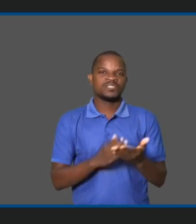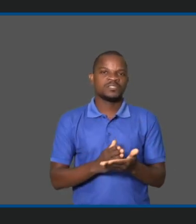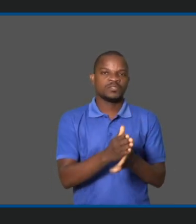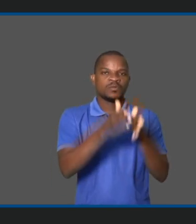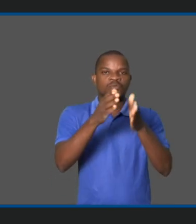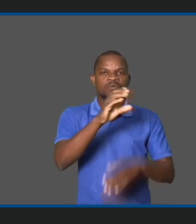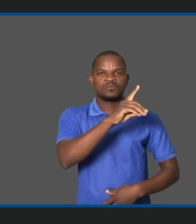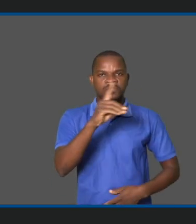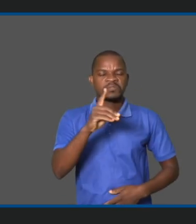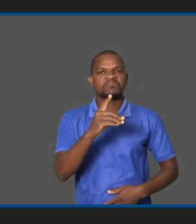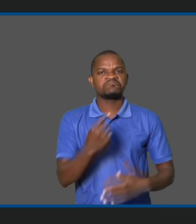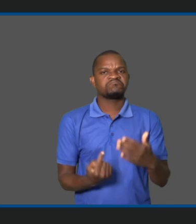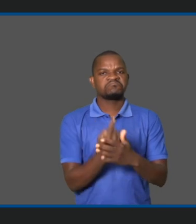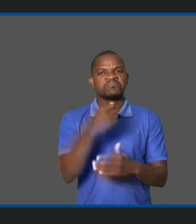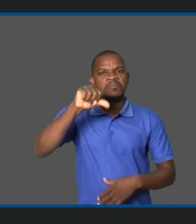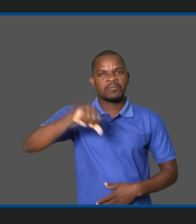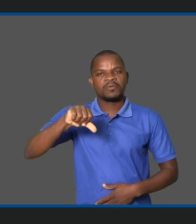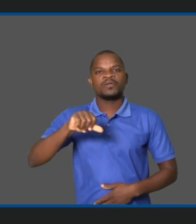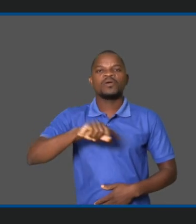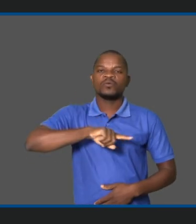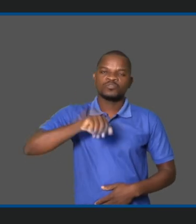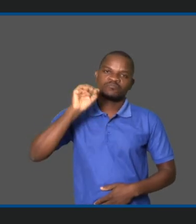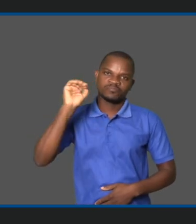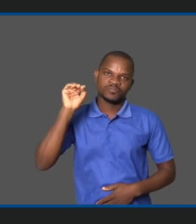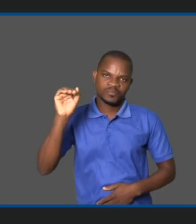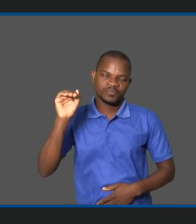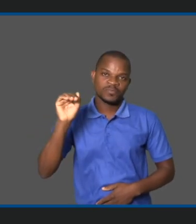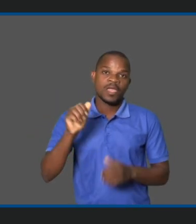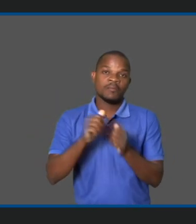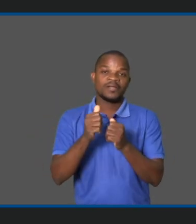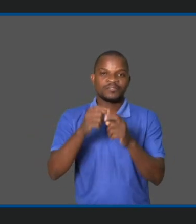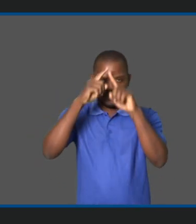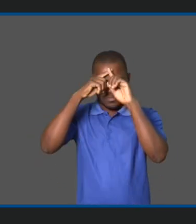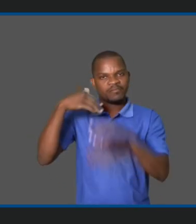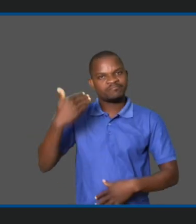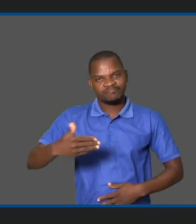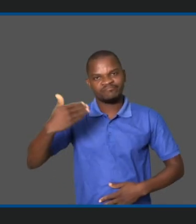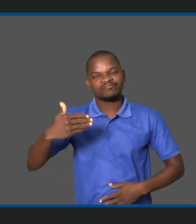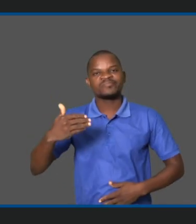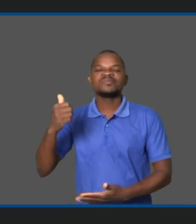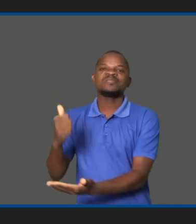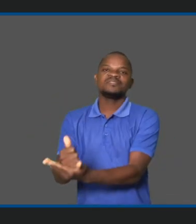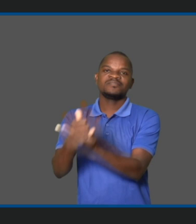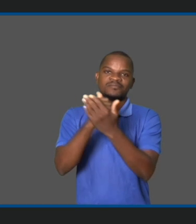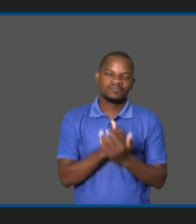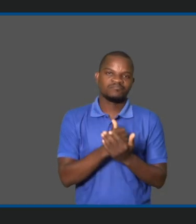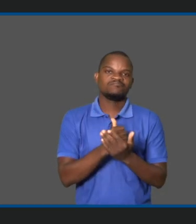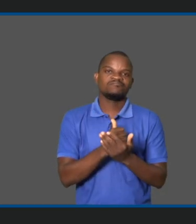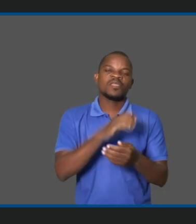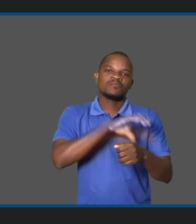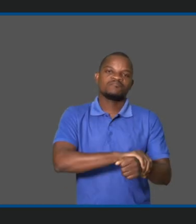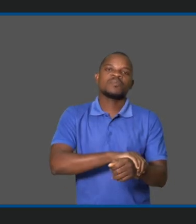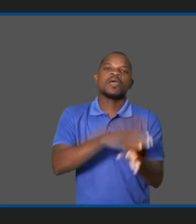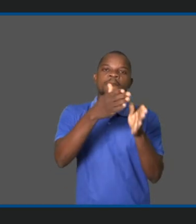eles nos apoiaram na recolha das pessoas que estão a fazer isso e levaram à justiça. Nós ficamos surpreendidos quando